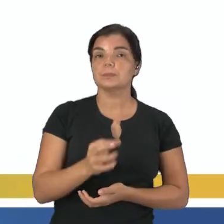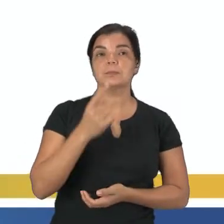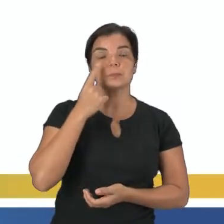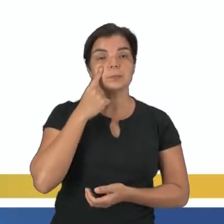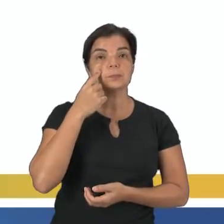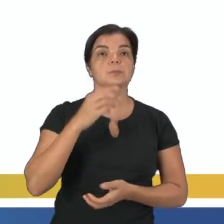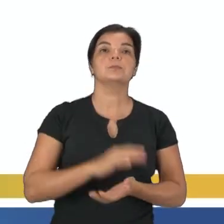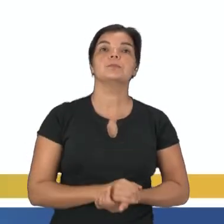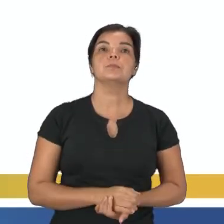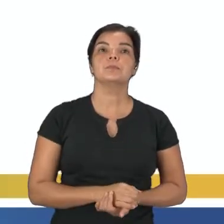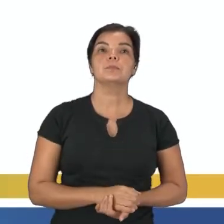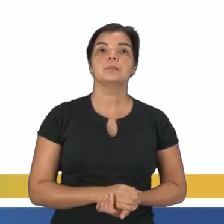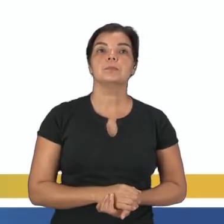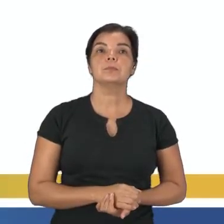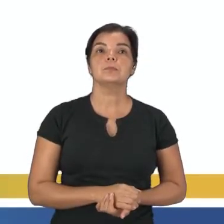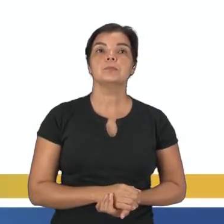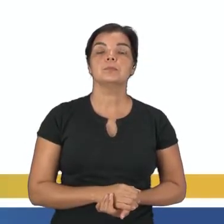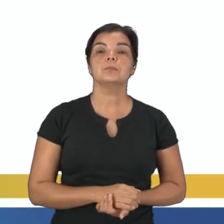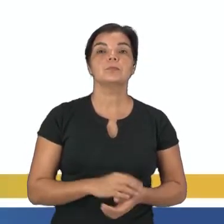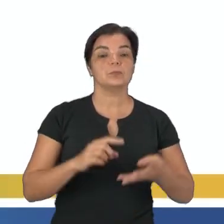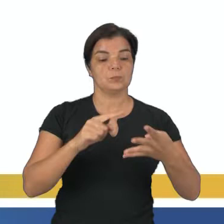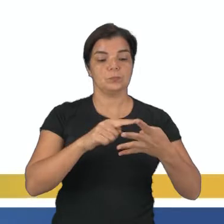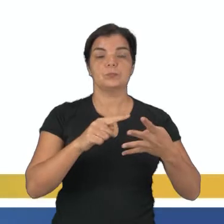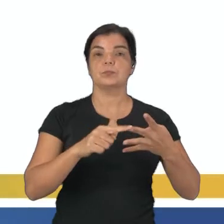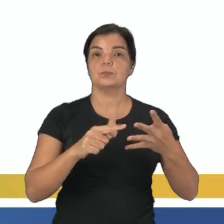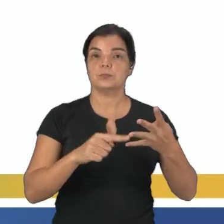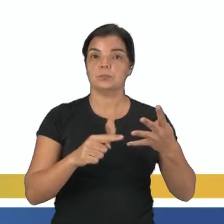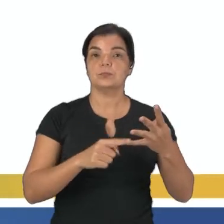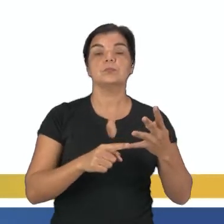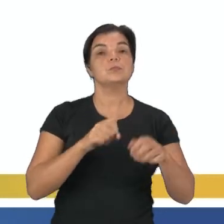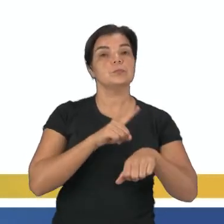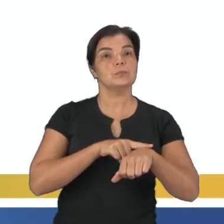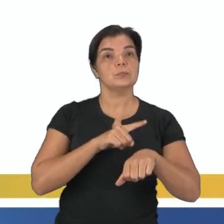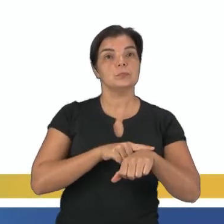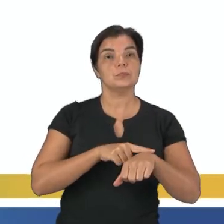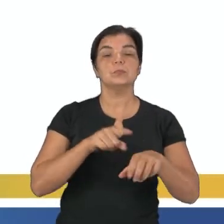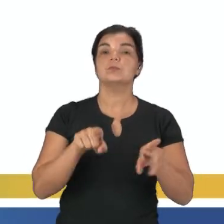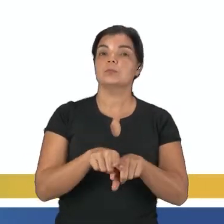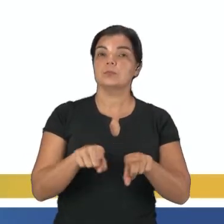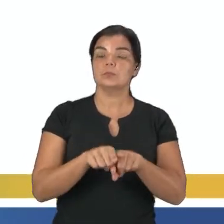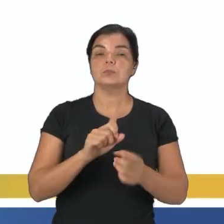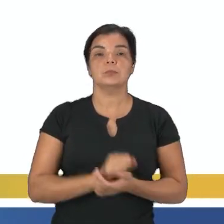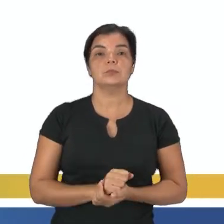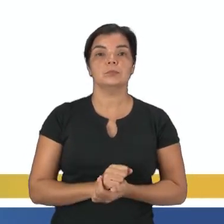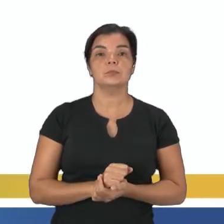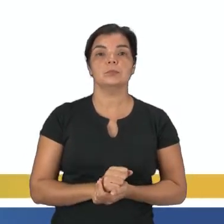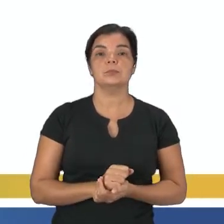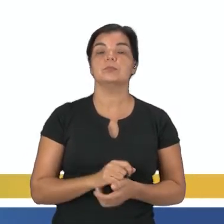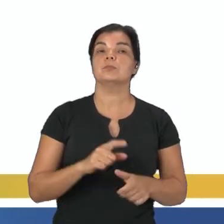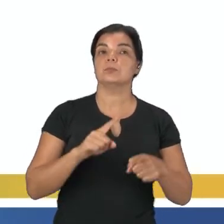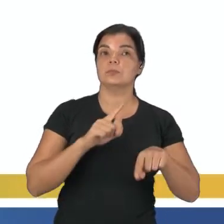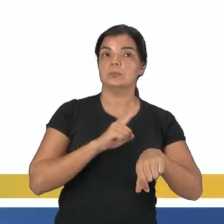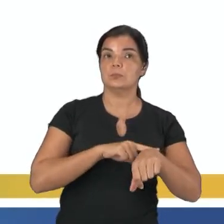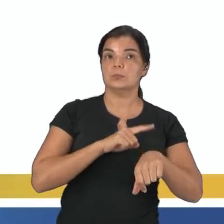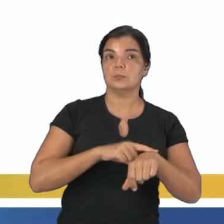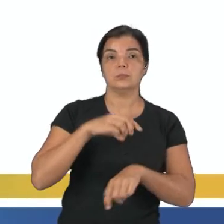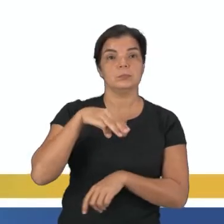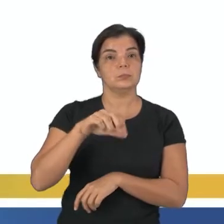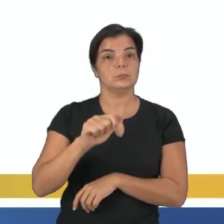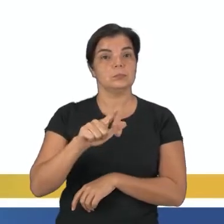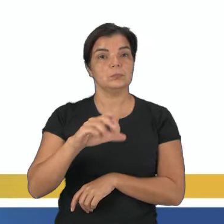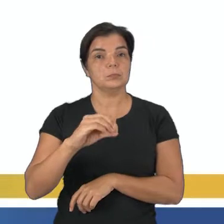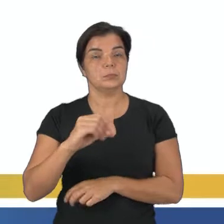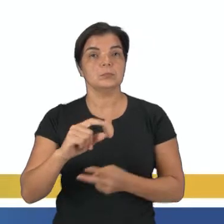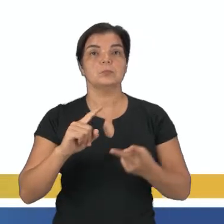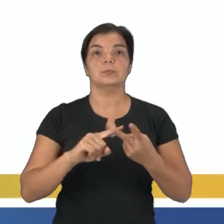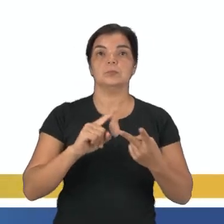índios do Acre. A gente vai ter 4 principais tempos dentro da divisão da nossa história, que é o tempo da maloca,